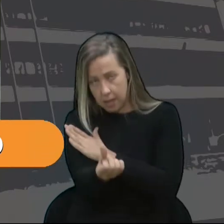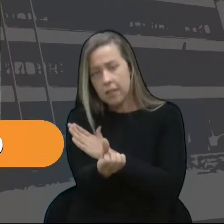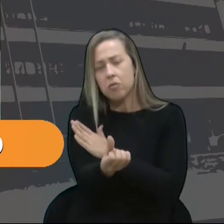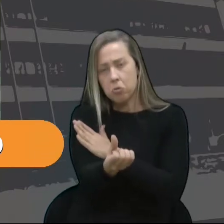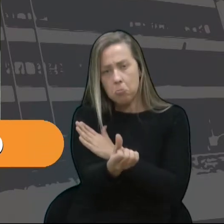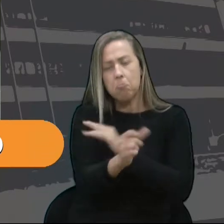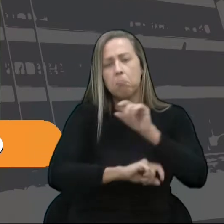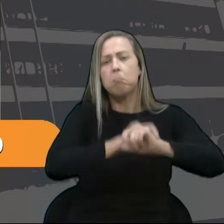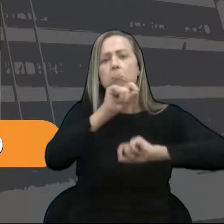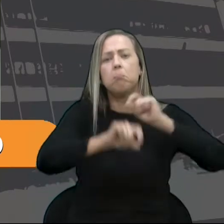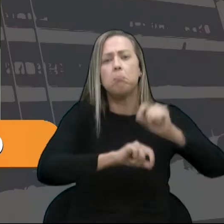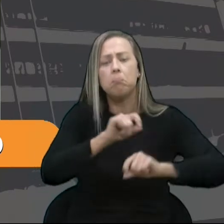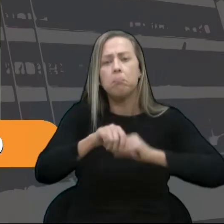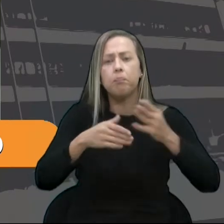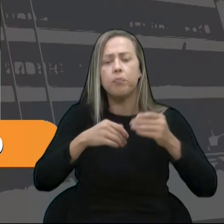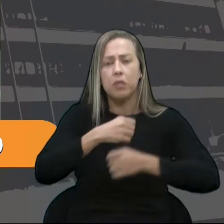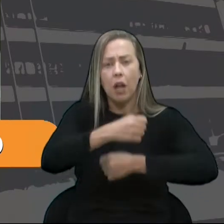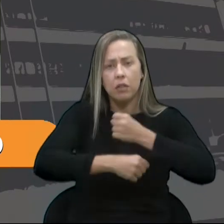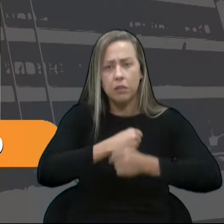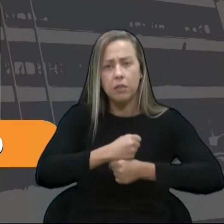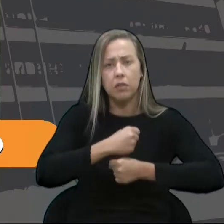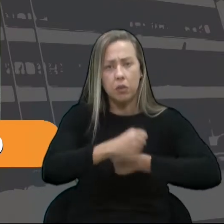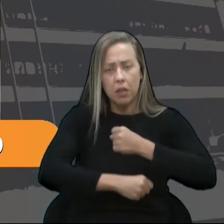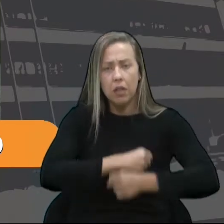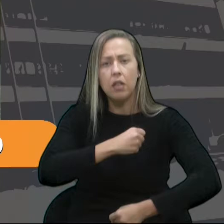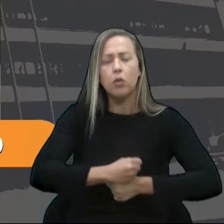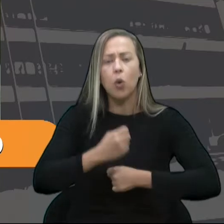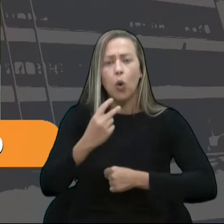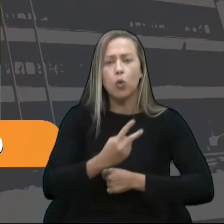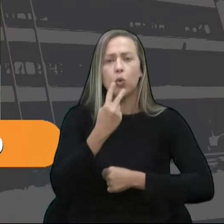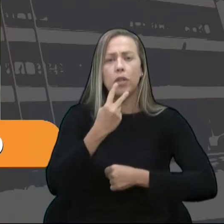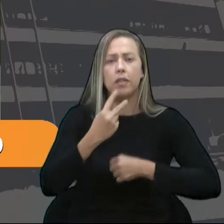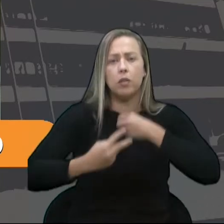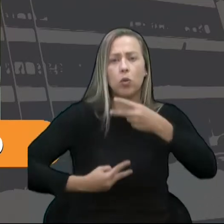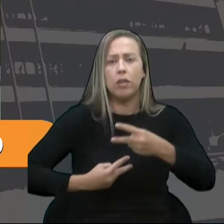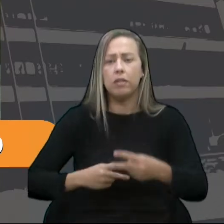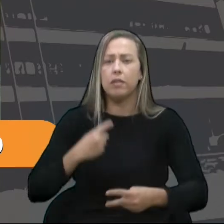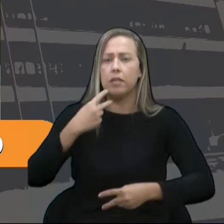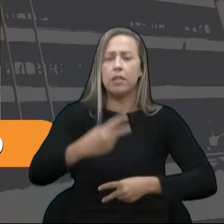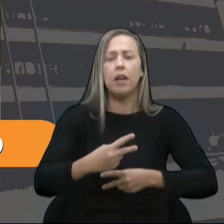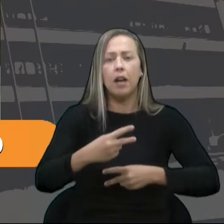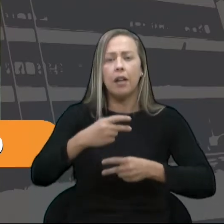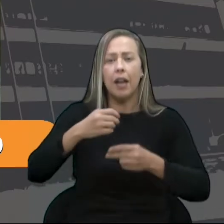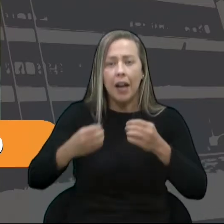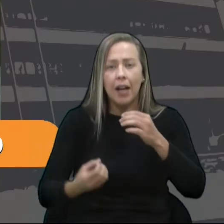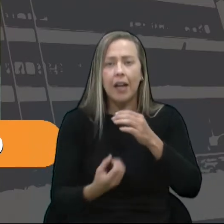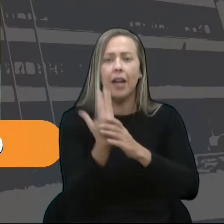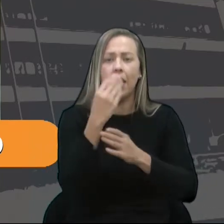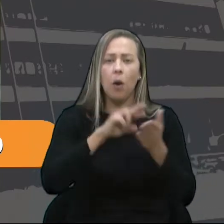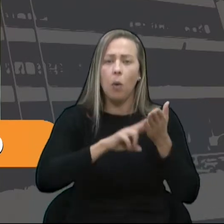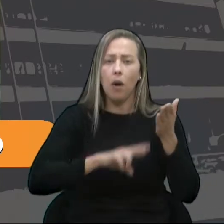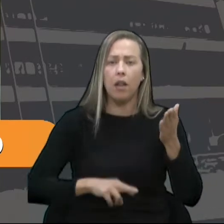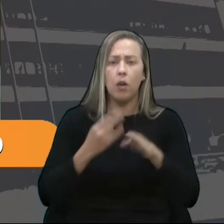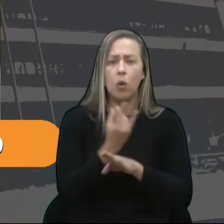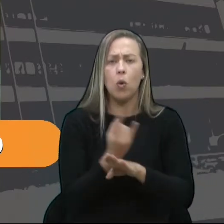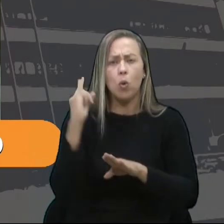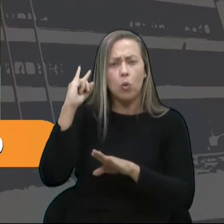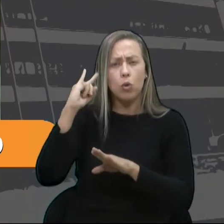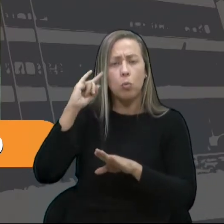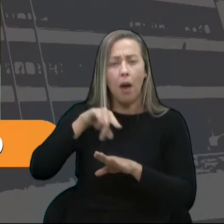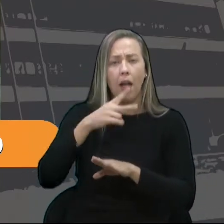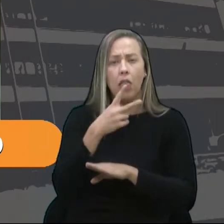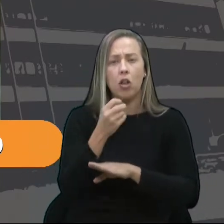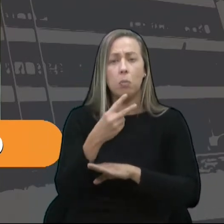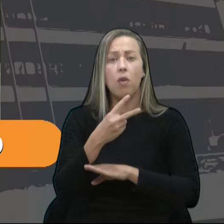a cada ano ou a cada 2 anos eles lançam um relatório. E o último relatório é de